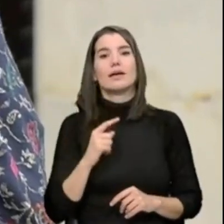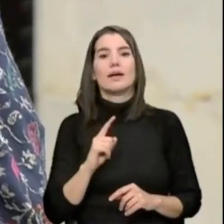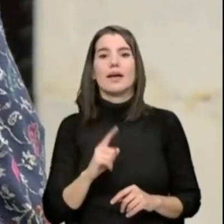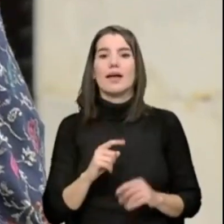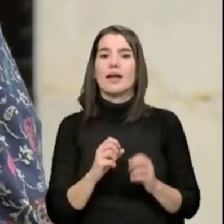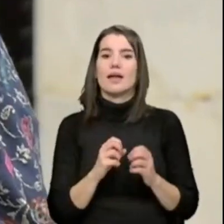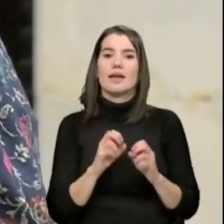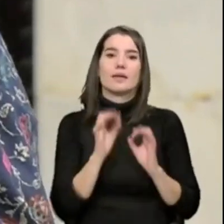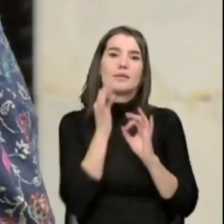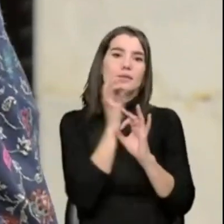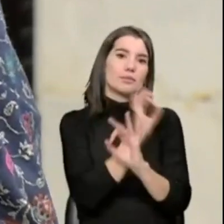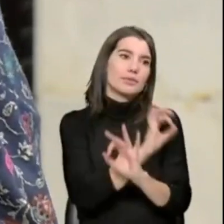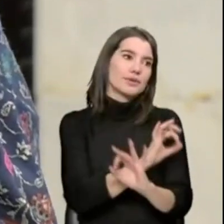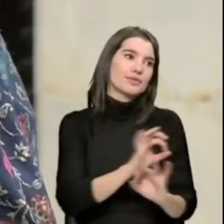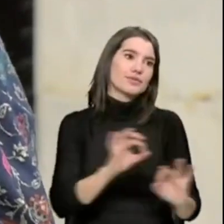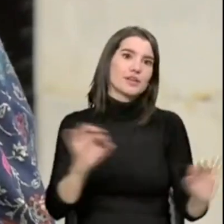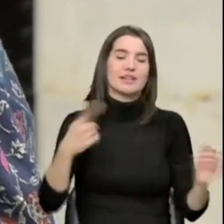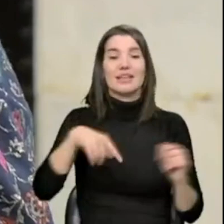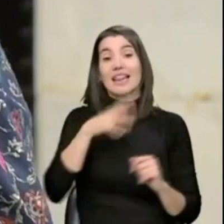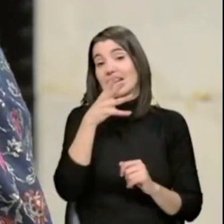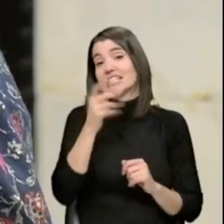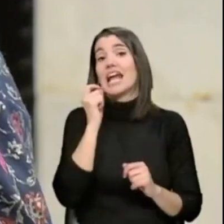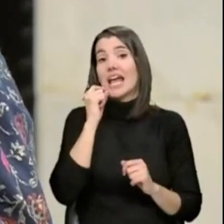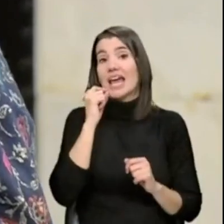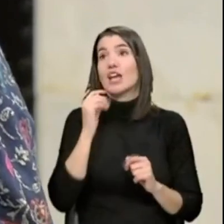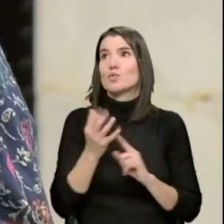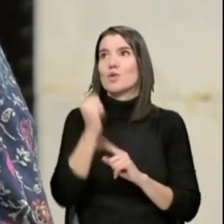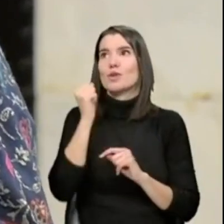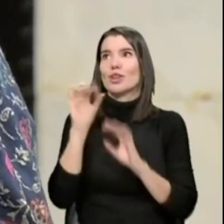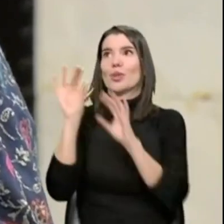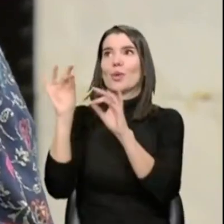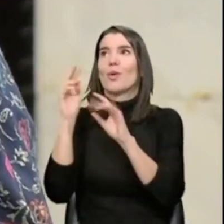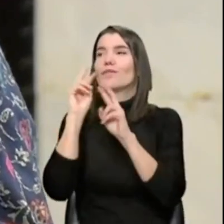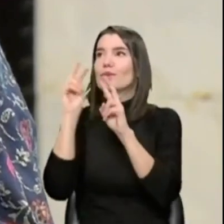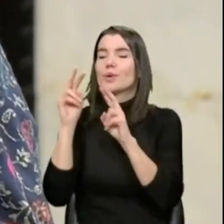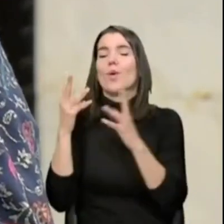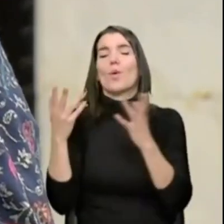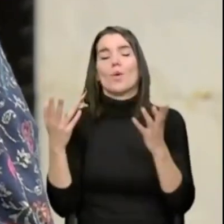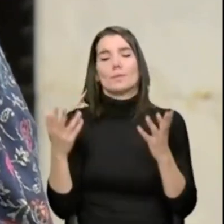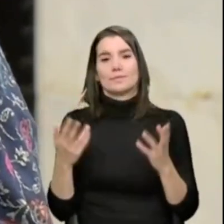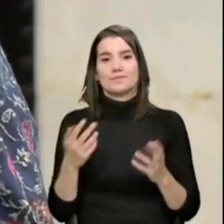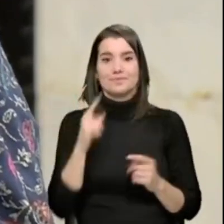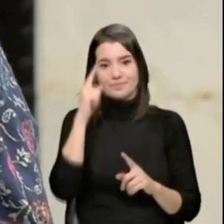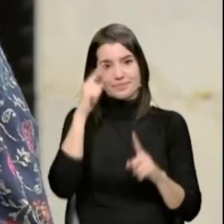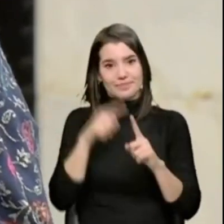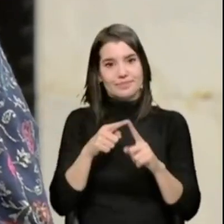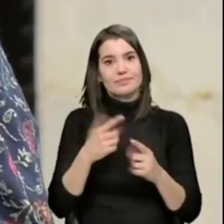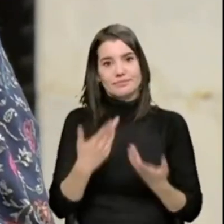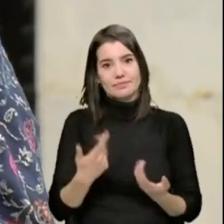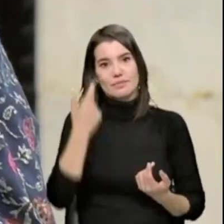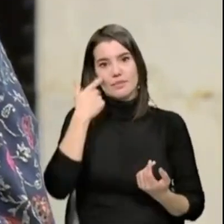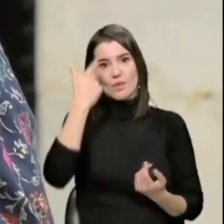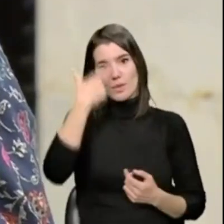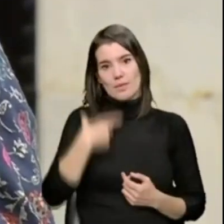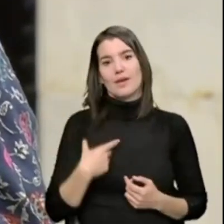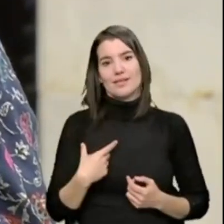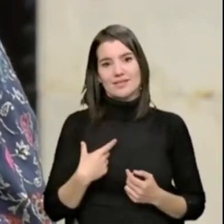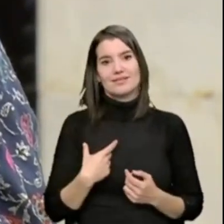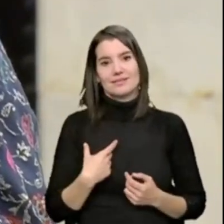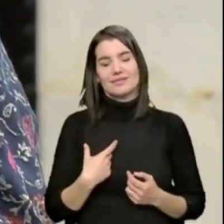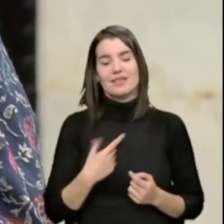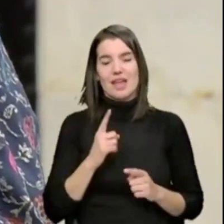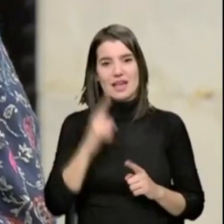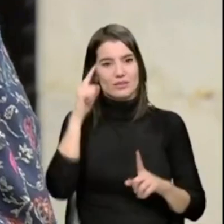de rosas que se consta quem chegou lá e quem vê lá. Portanto, é essa a minha missão como ser humano, sob o ponto de vista